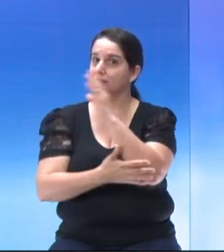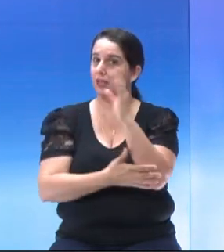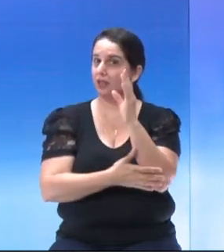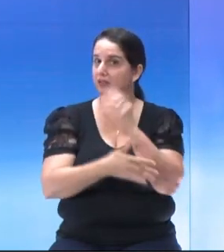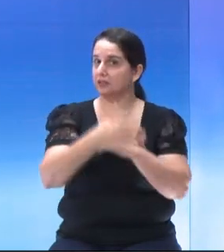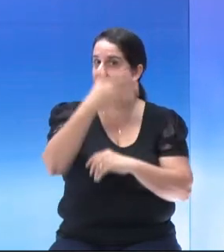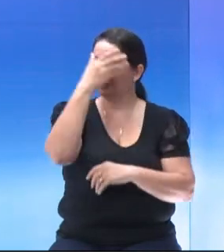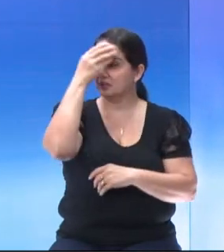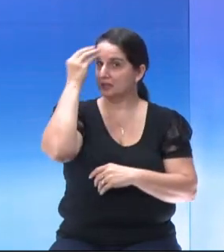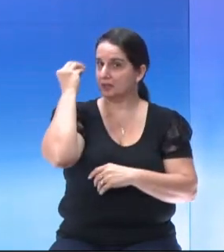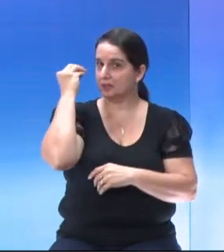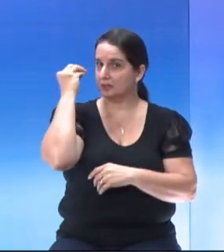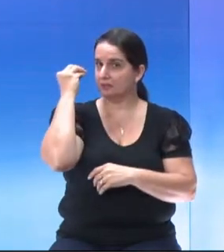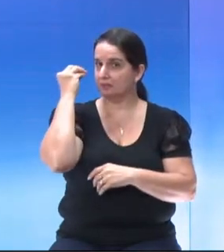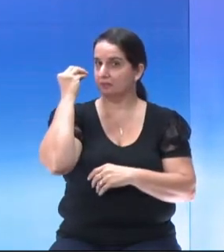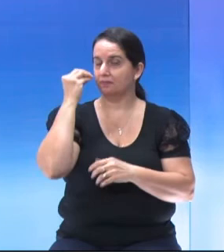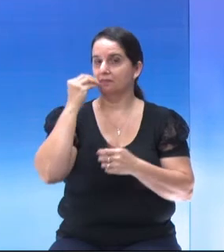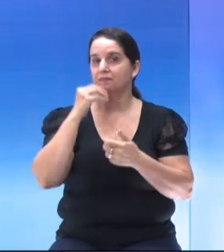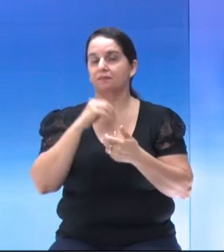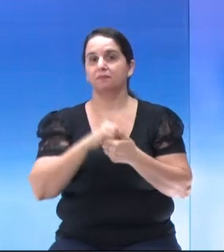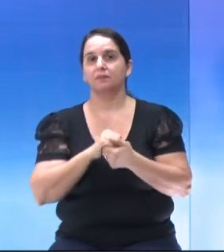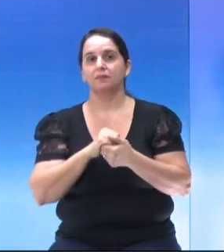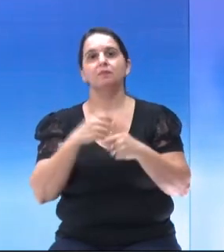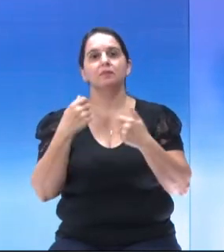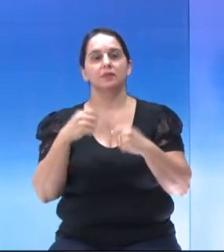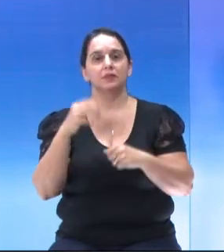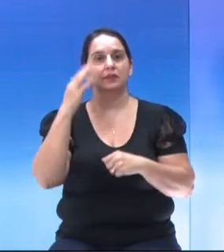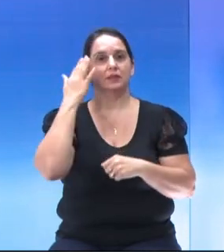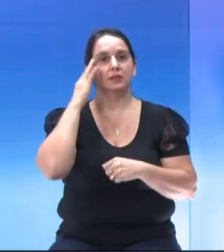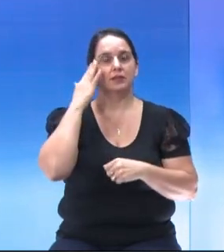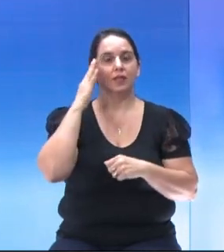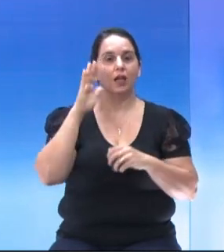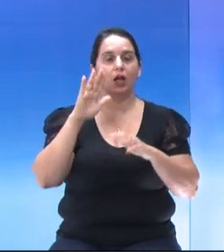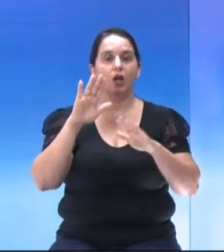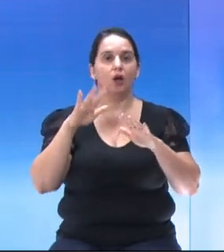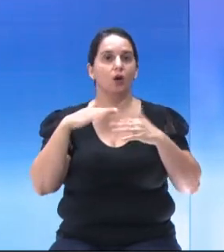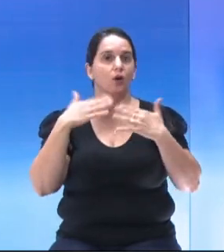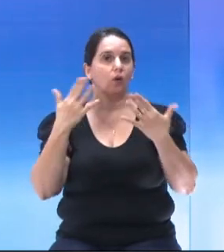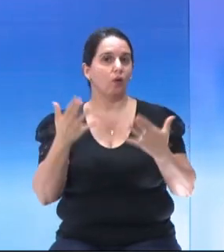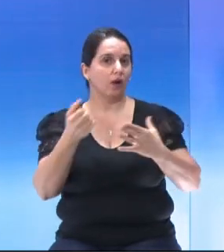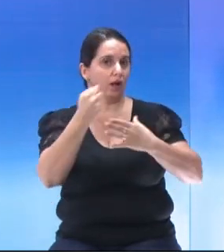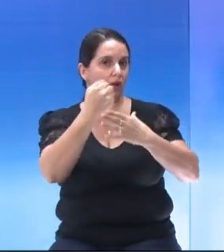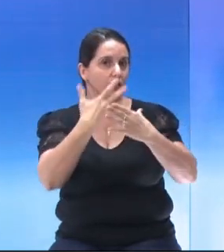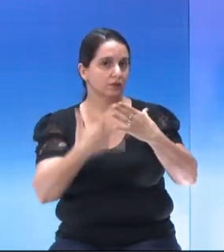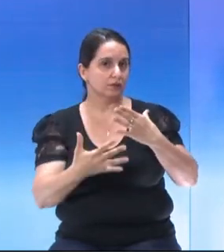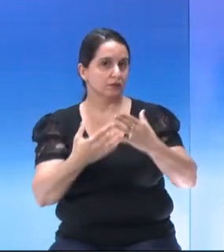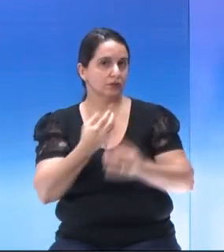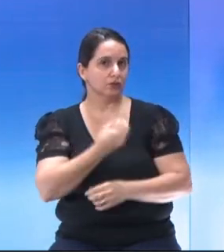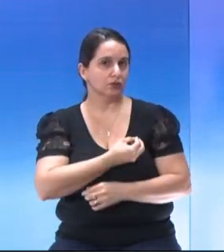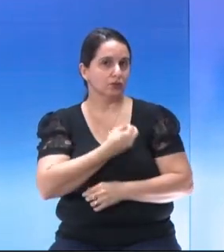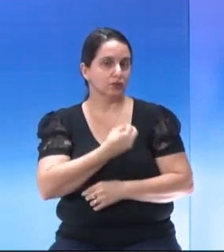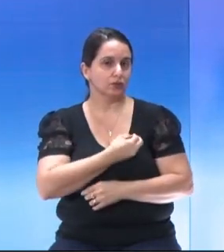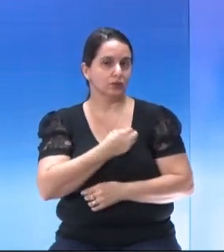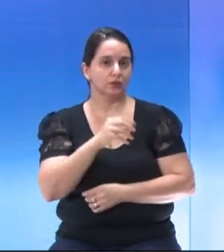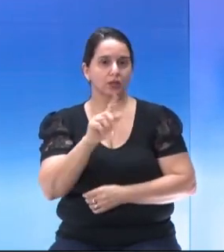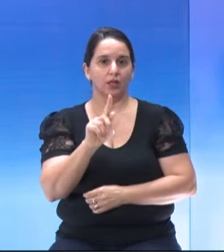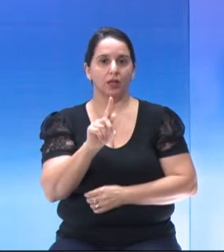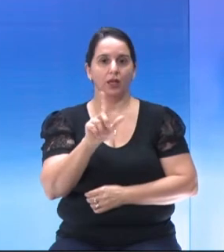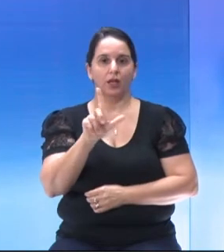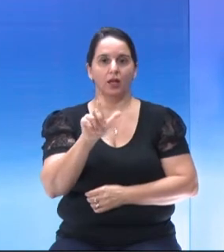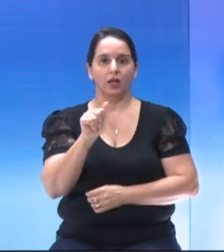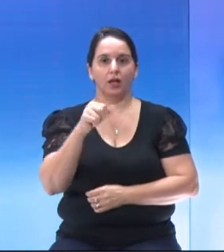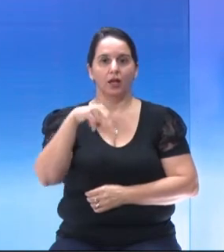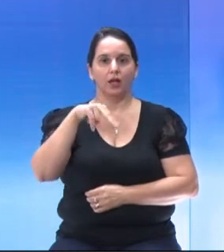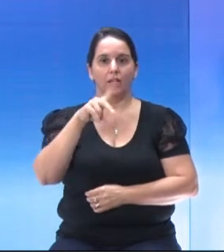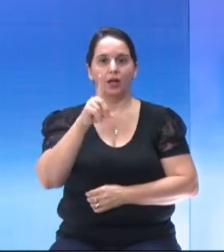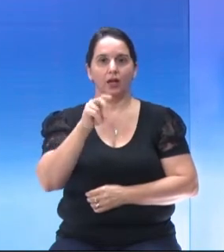e acabar esquecendo da flora. Então você precisa entender quais seres vivos têm